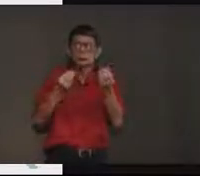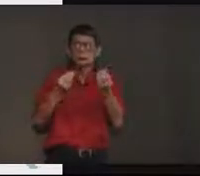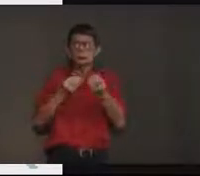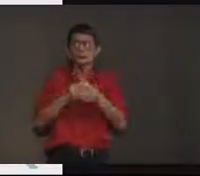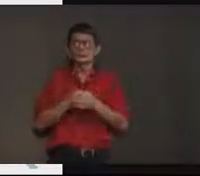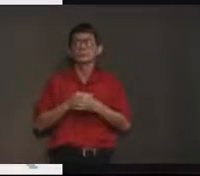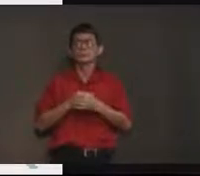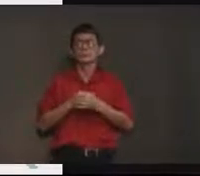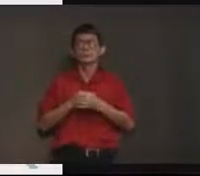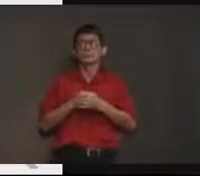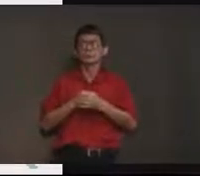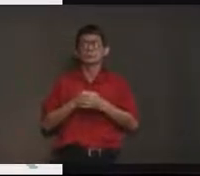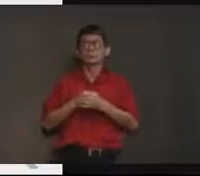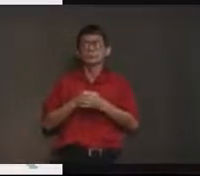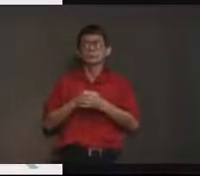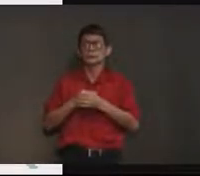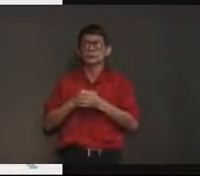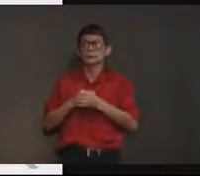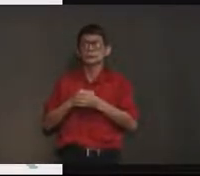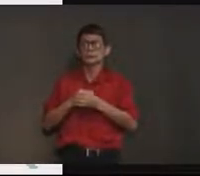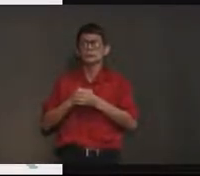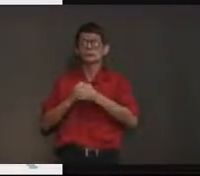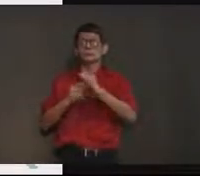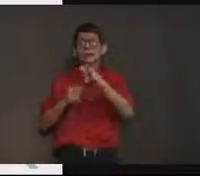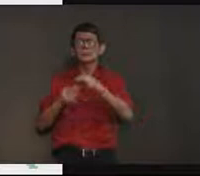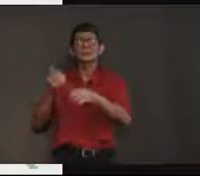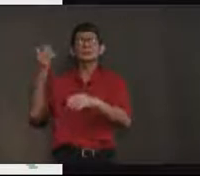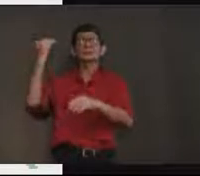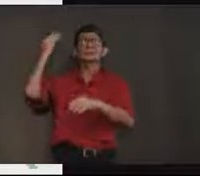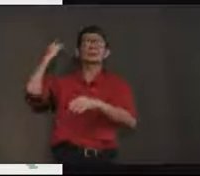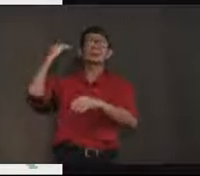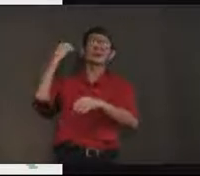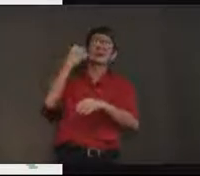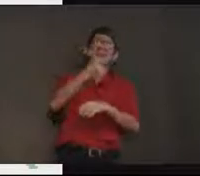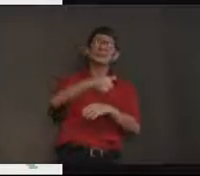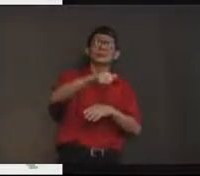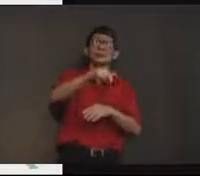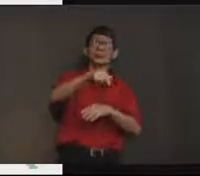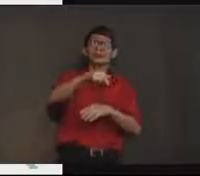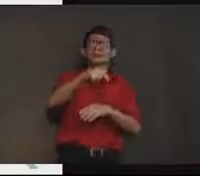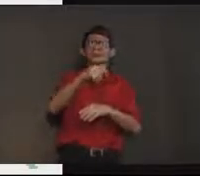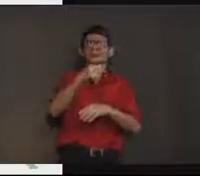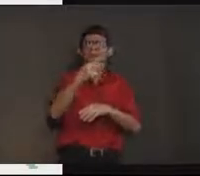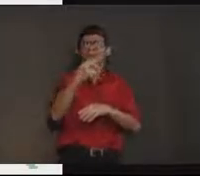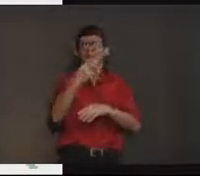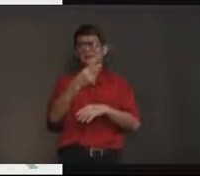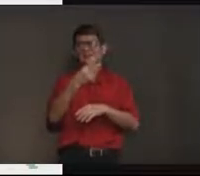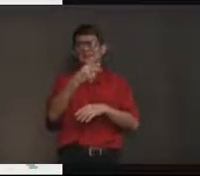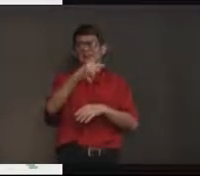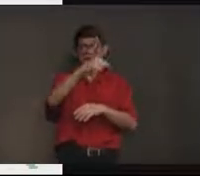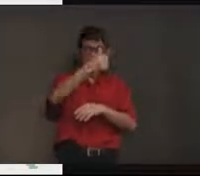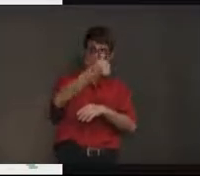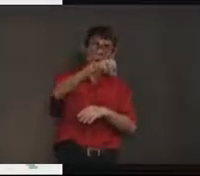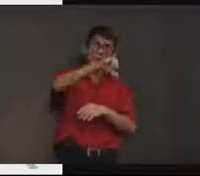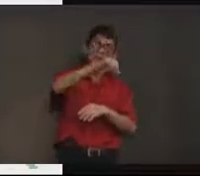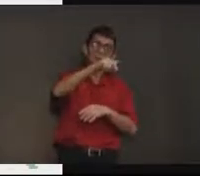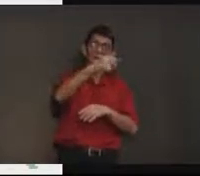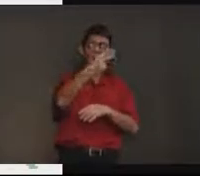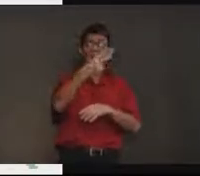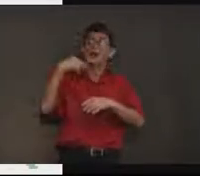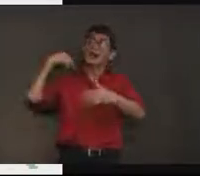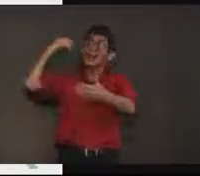desenvolvido no mundo nos últimos 50 anos e principalmente também no Brasil EA contribuição dos brasileiros nessa